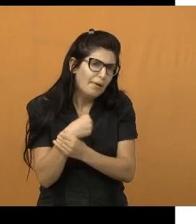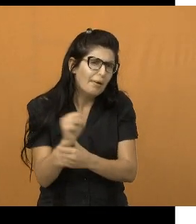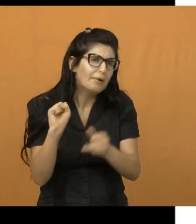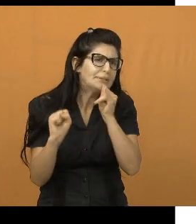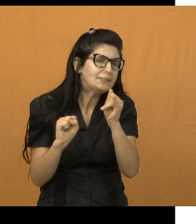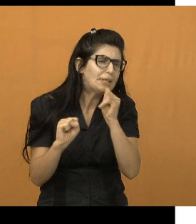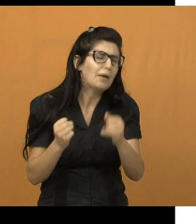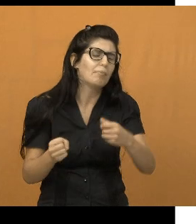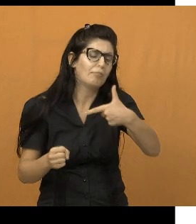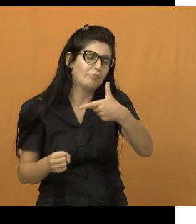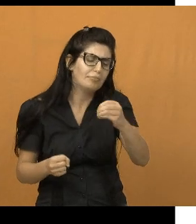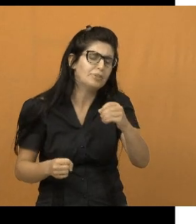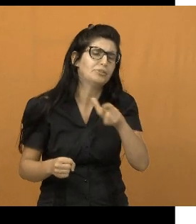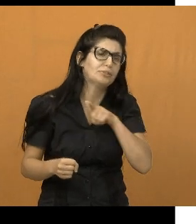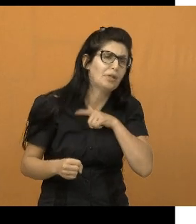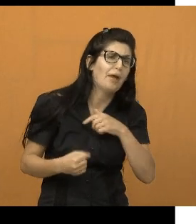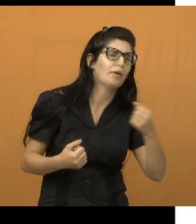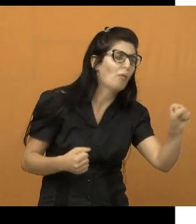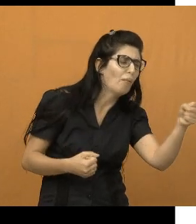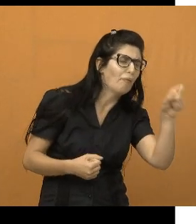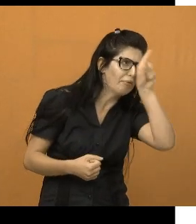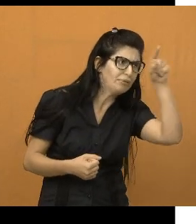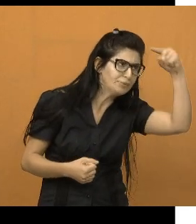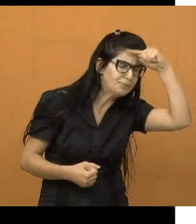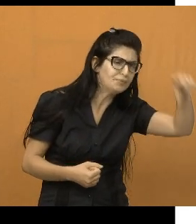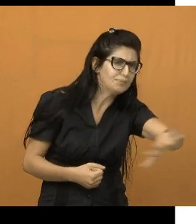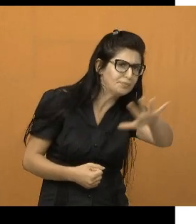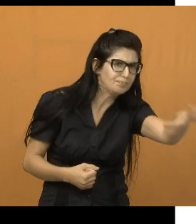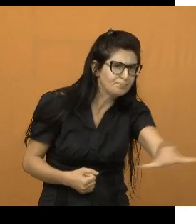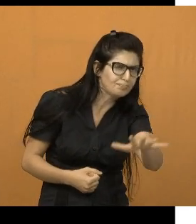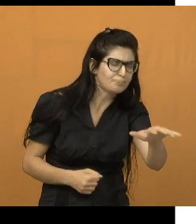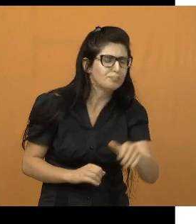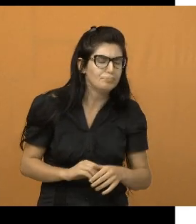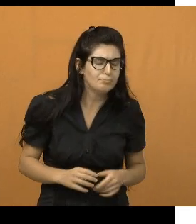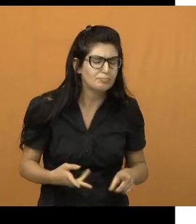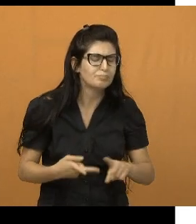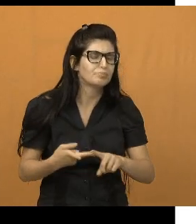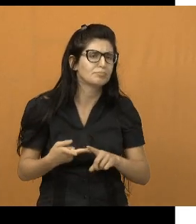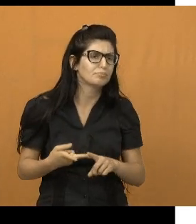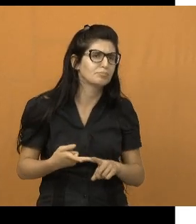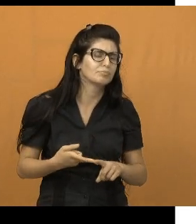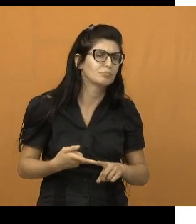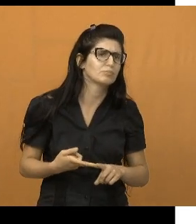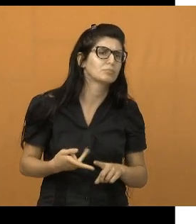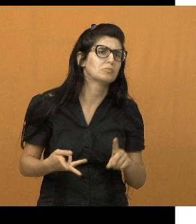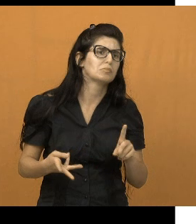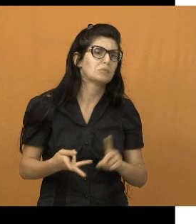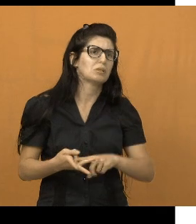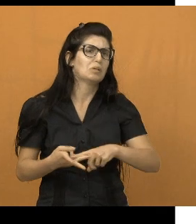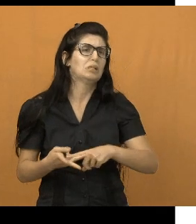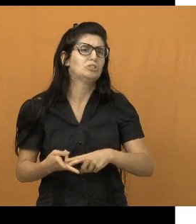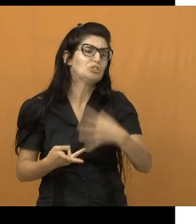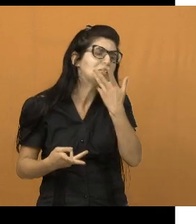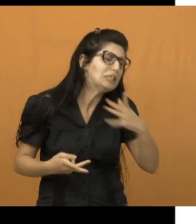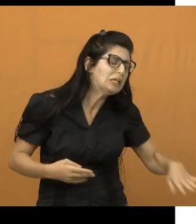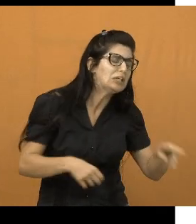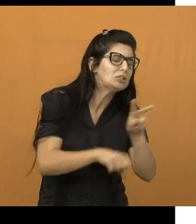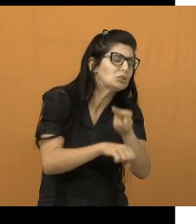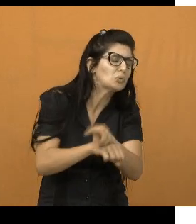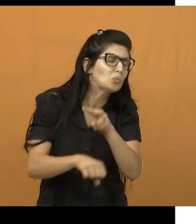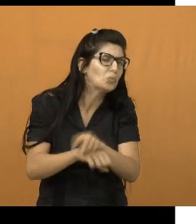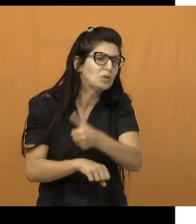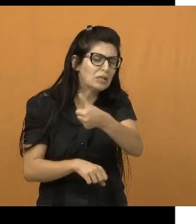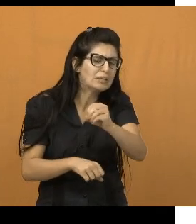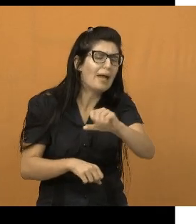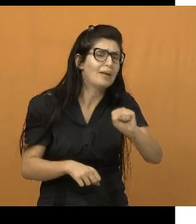no Hospital São Francisco e 8 na Santa Casa de Misericórdia. E neonatal, 10 leitos no Hospital